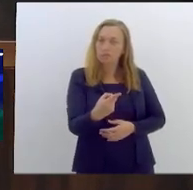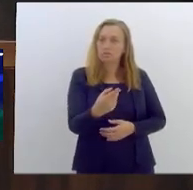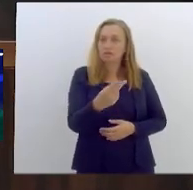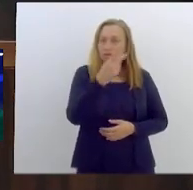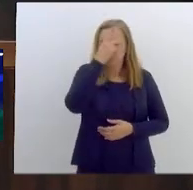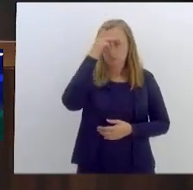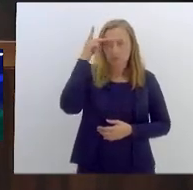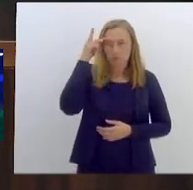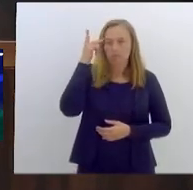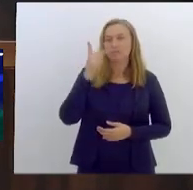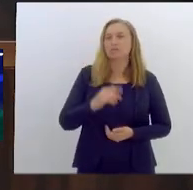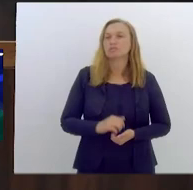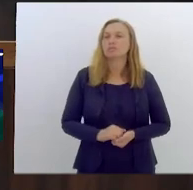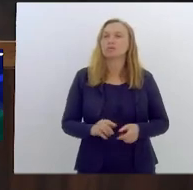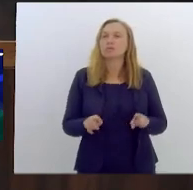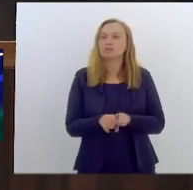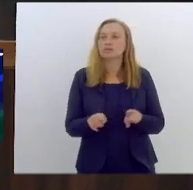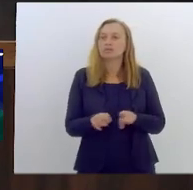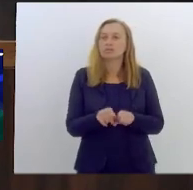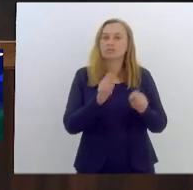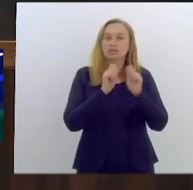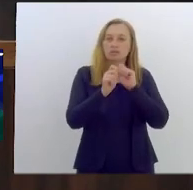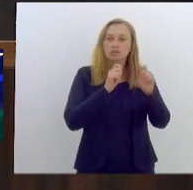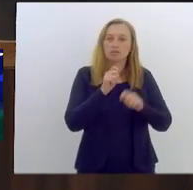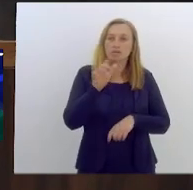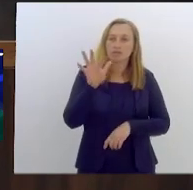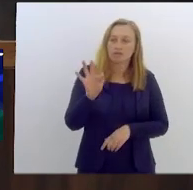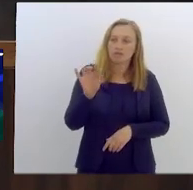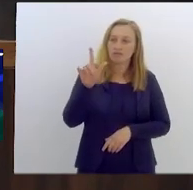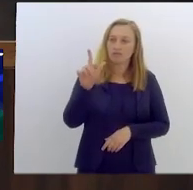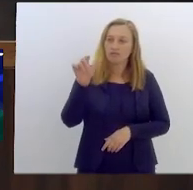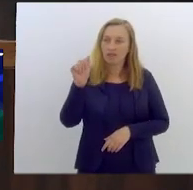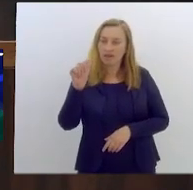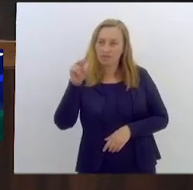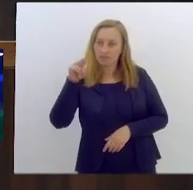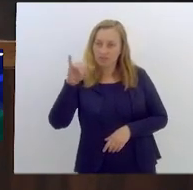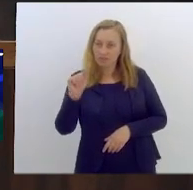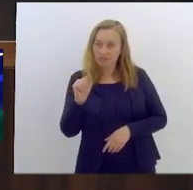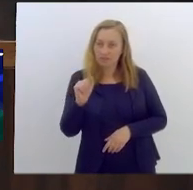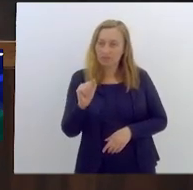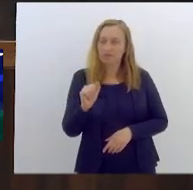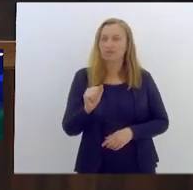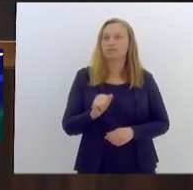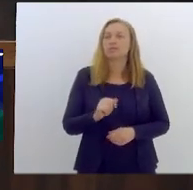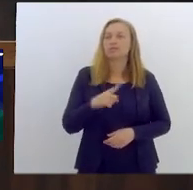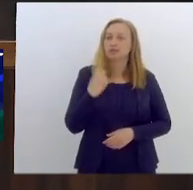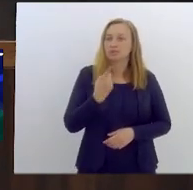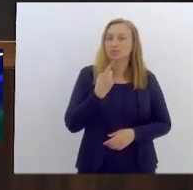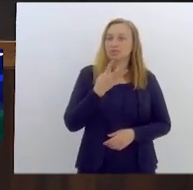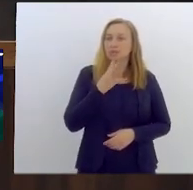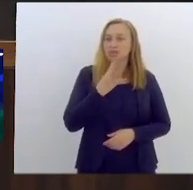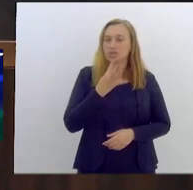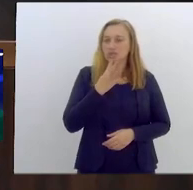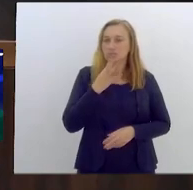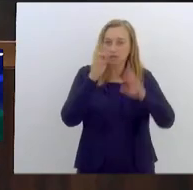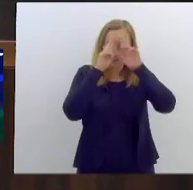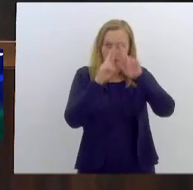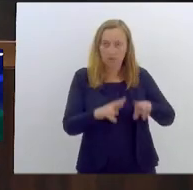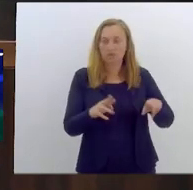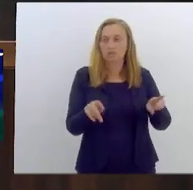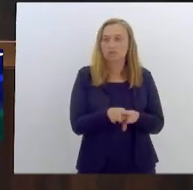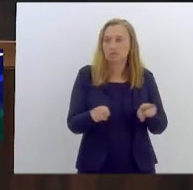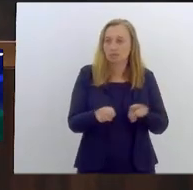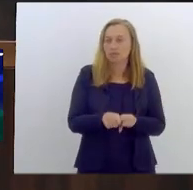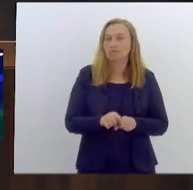celebridades, inclusive também a jornalista Flávia Oliveira de Fraga, que todos nós conhecemos e respeitamos, também